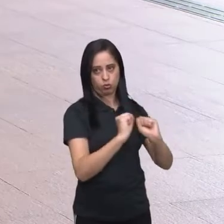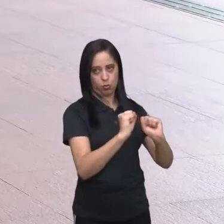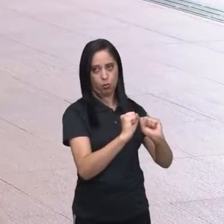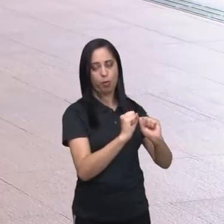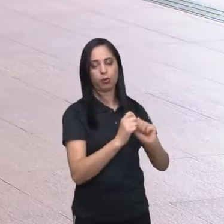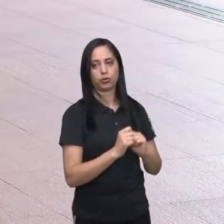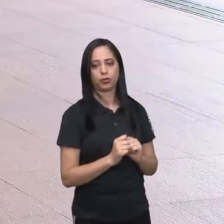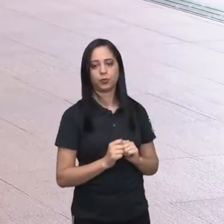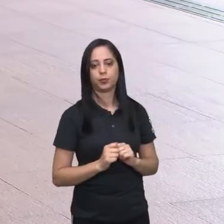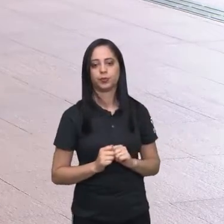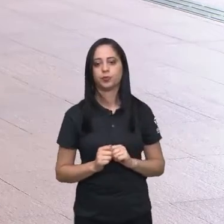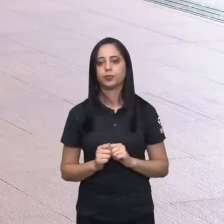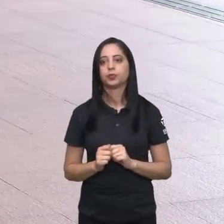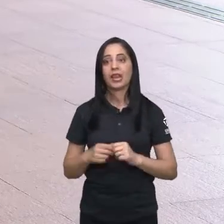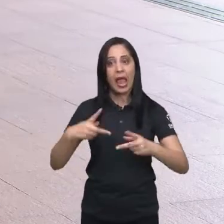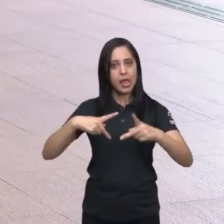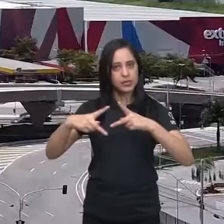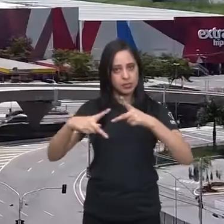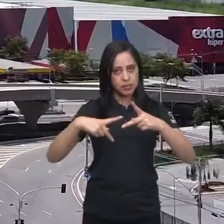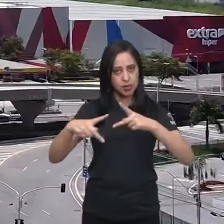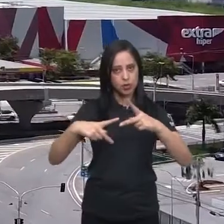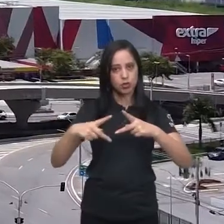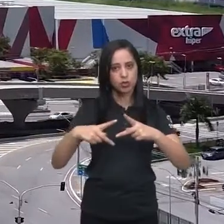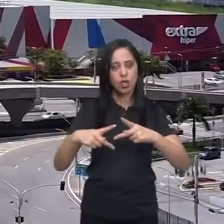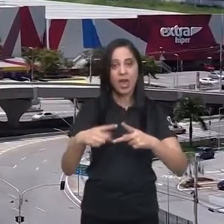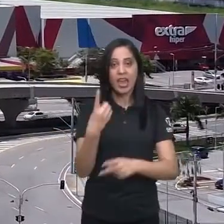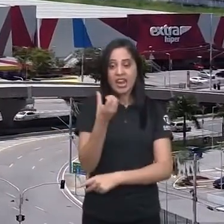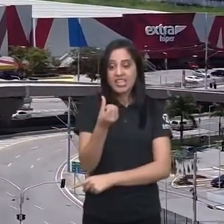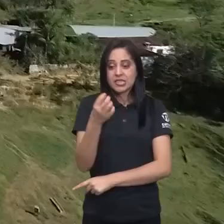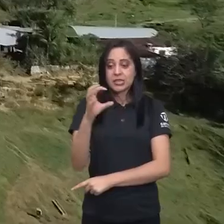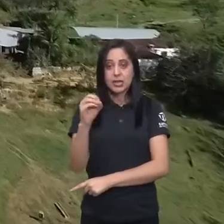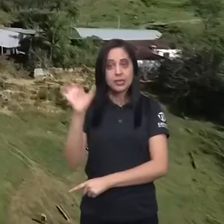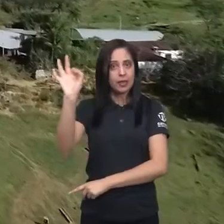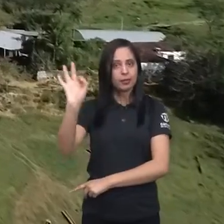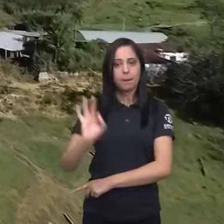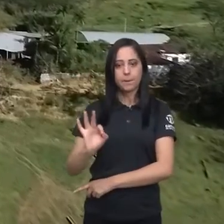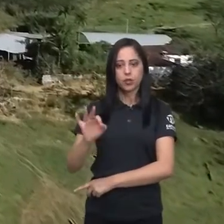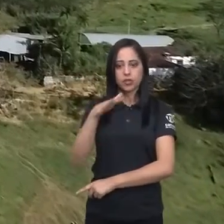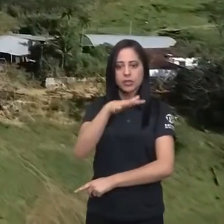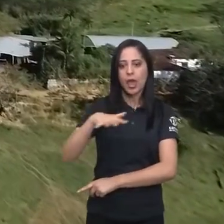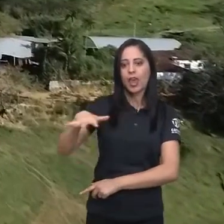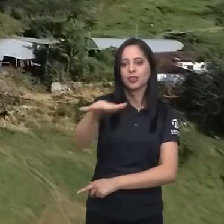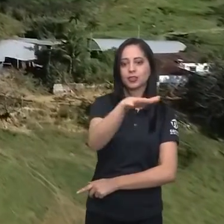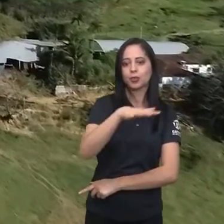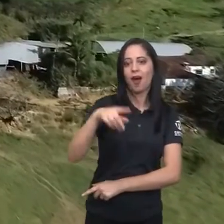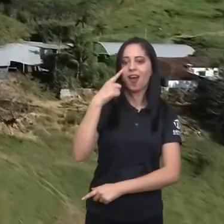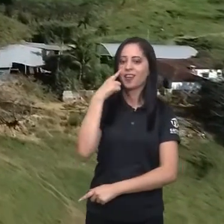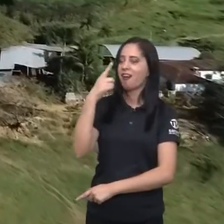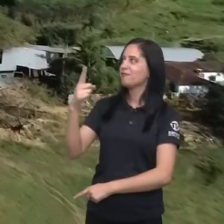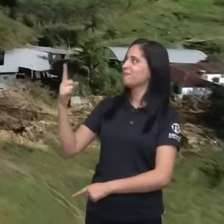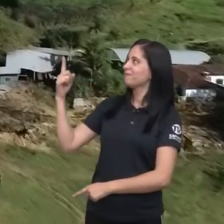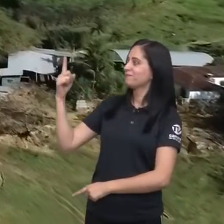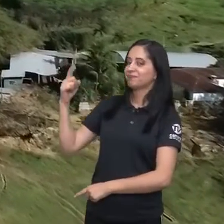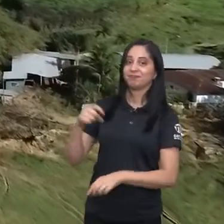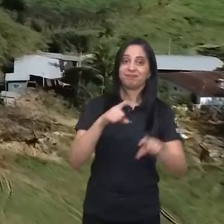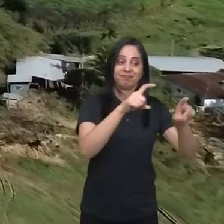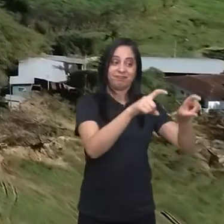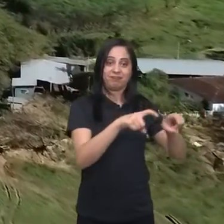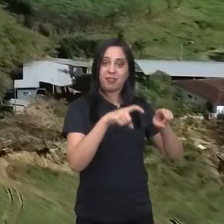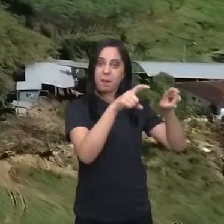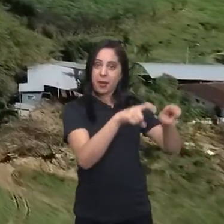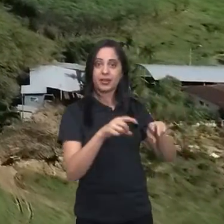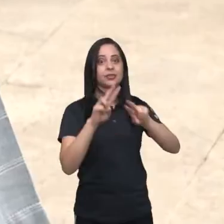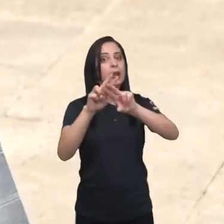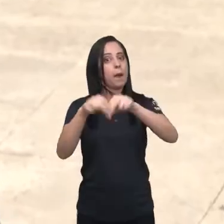poder estar implementando isso na propriedade. Em São José dos Campos, mais de 60% da área da cidade pertence à